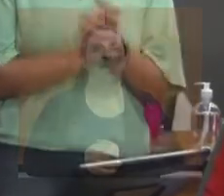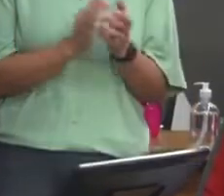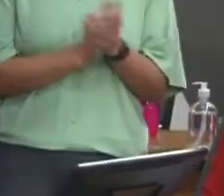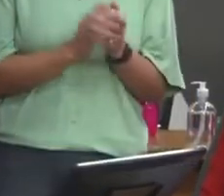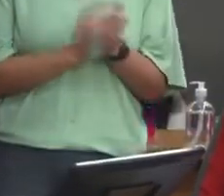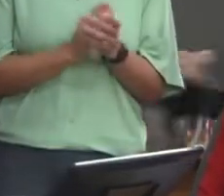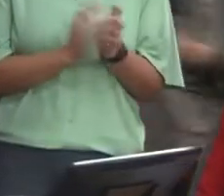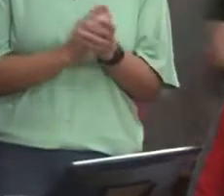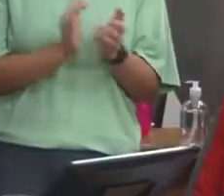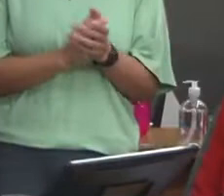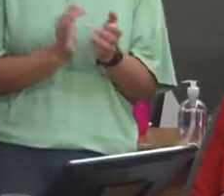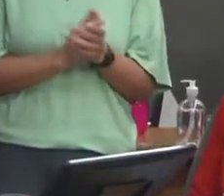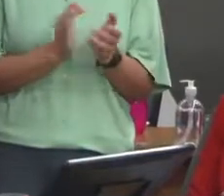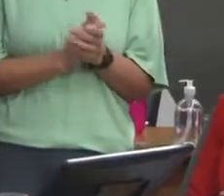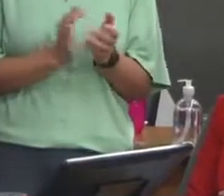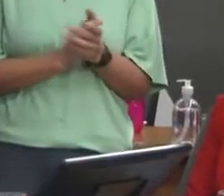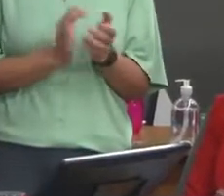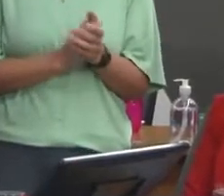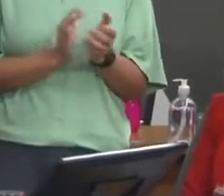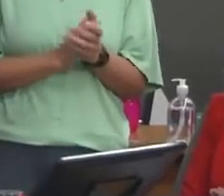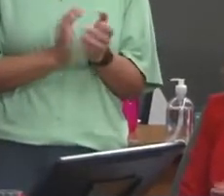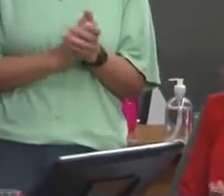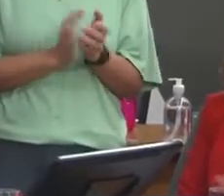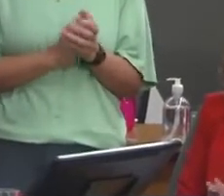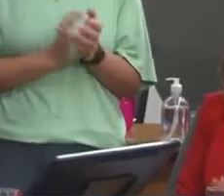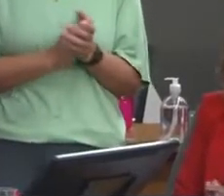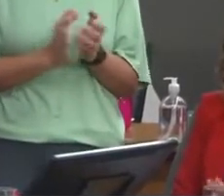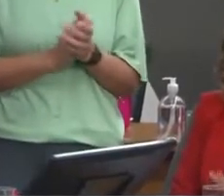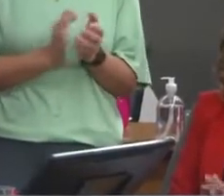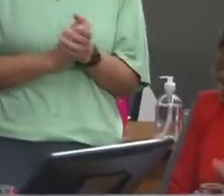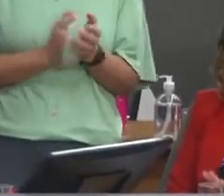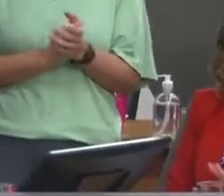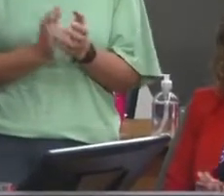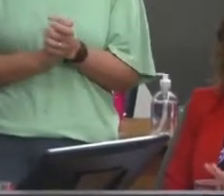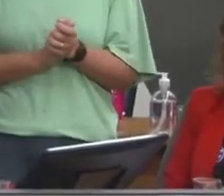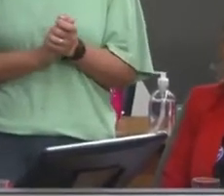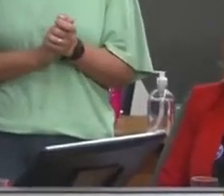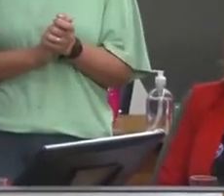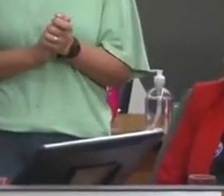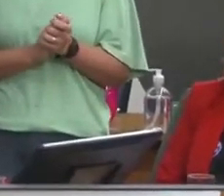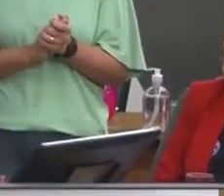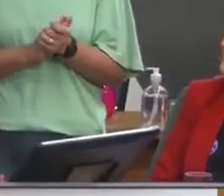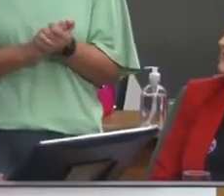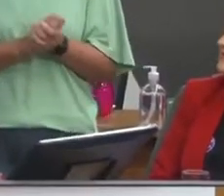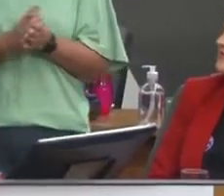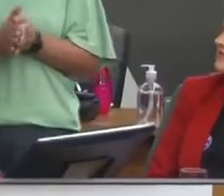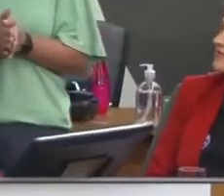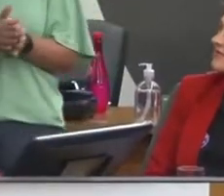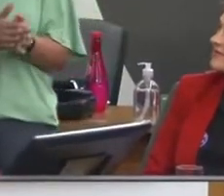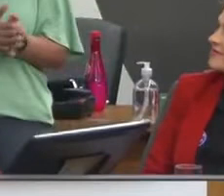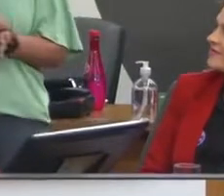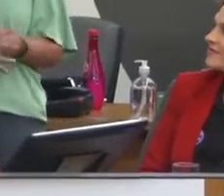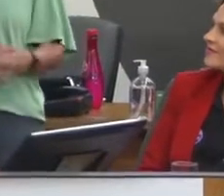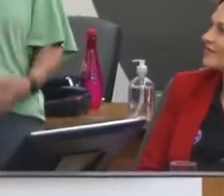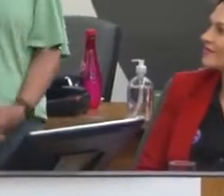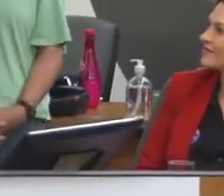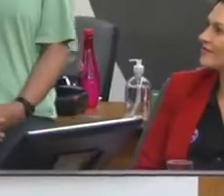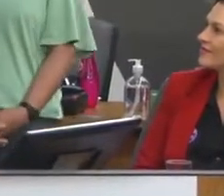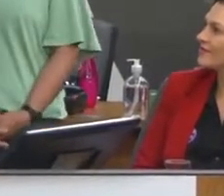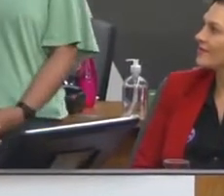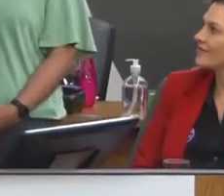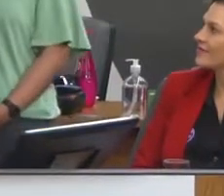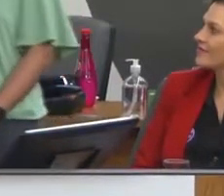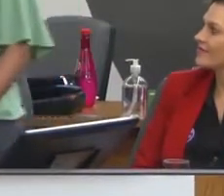eu vou deixar aqui chegou deixar as cartas nisso